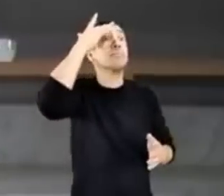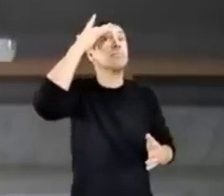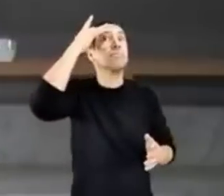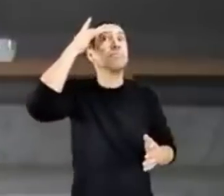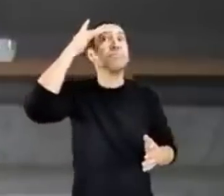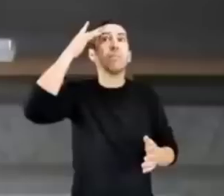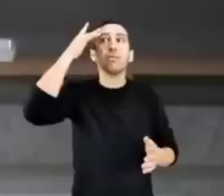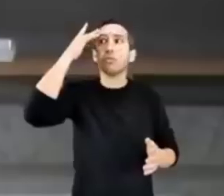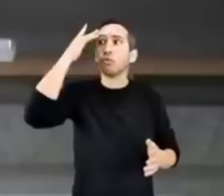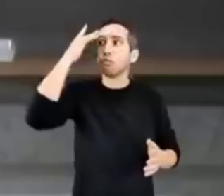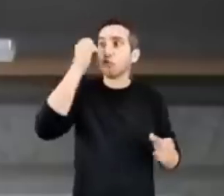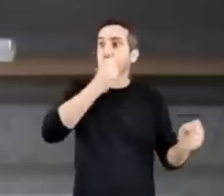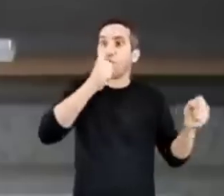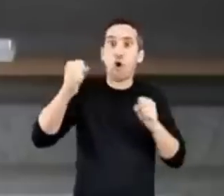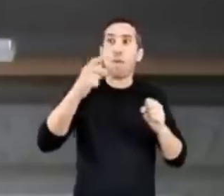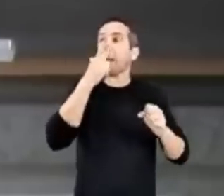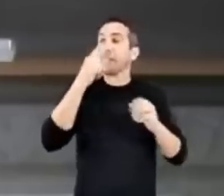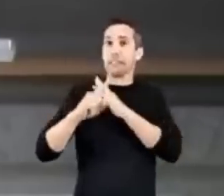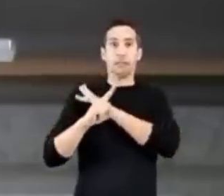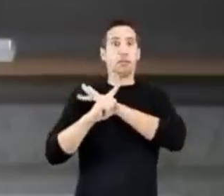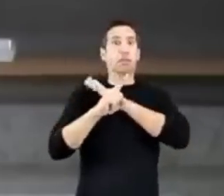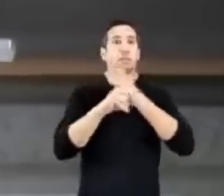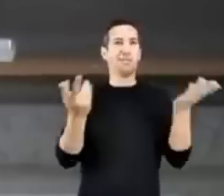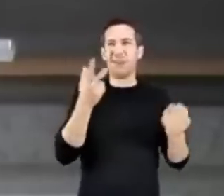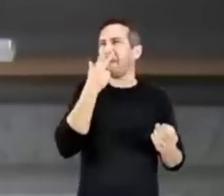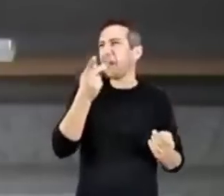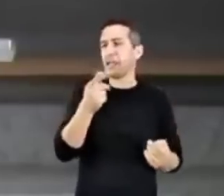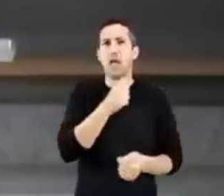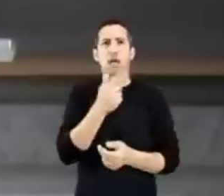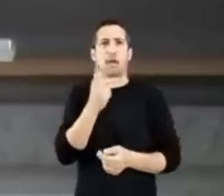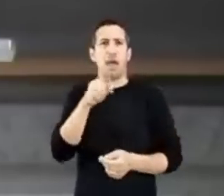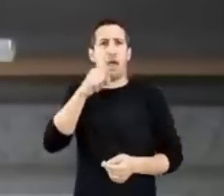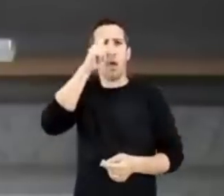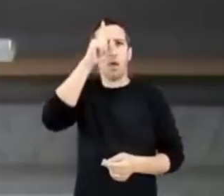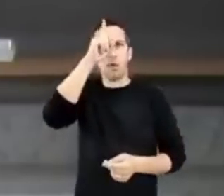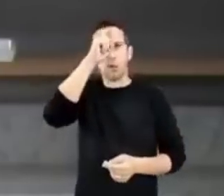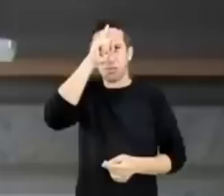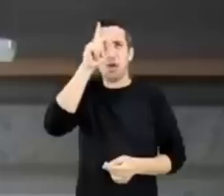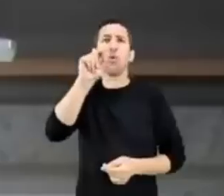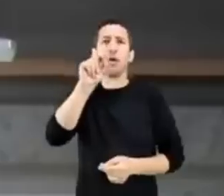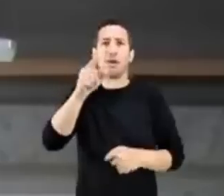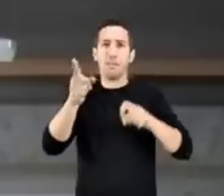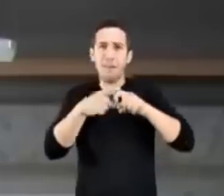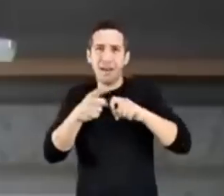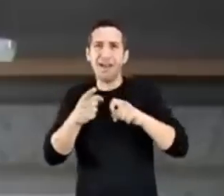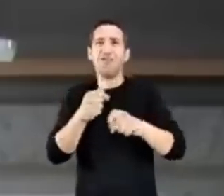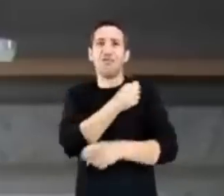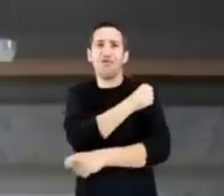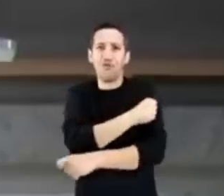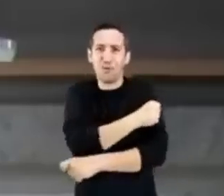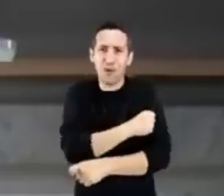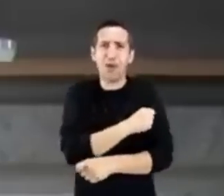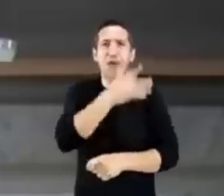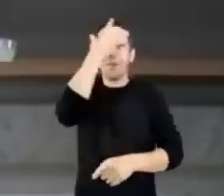os médicos os enfermeiros e enfermeiras não é Os Profissionais de Saúde ah e também outros aí que